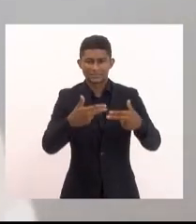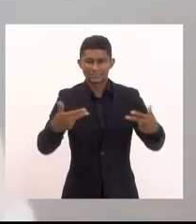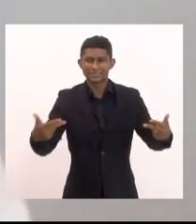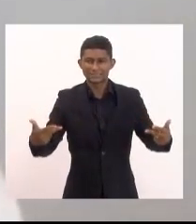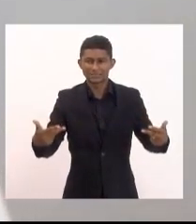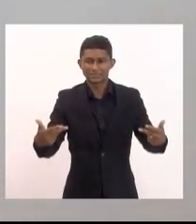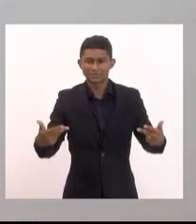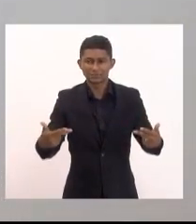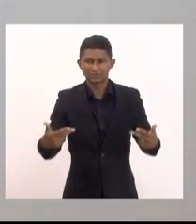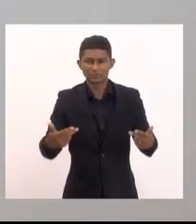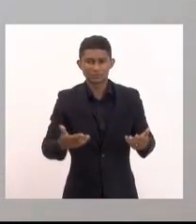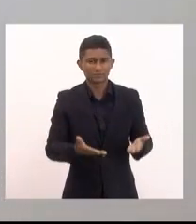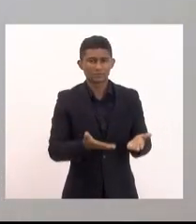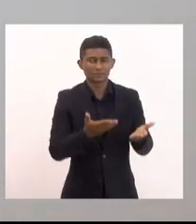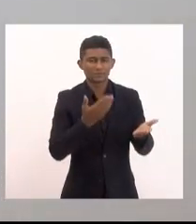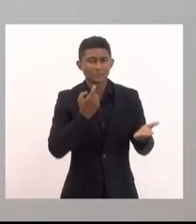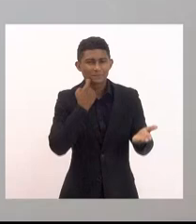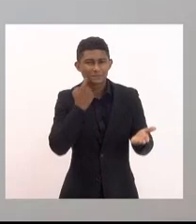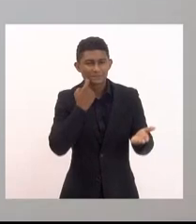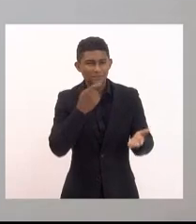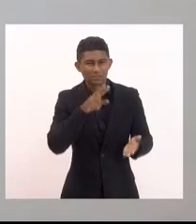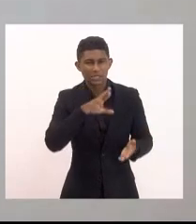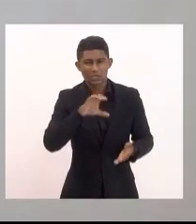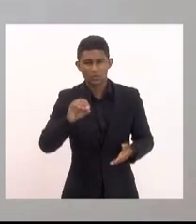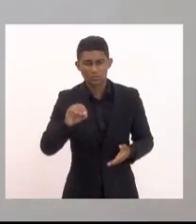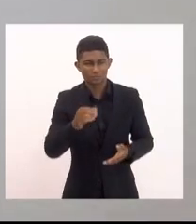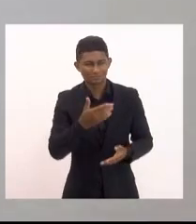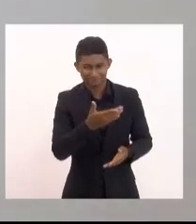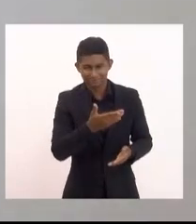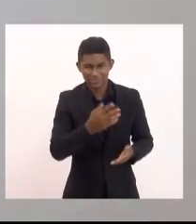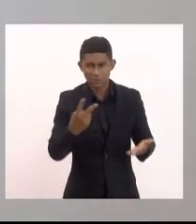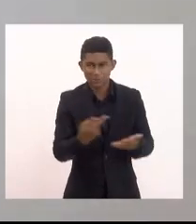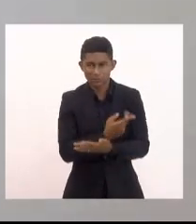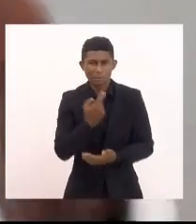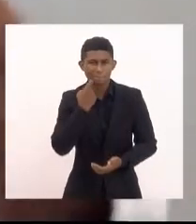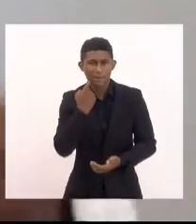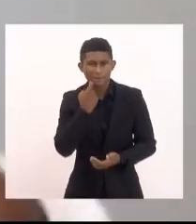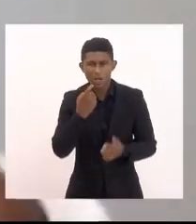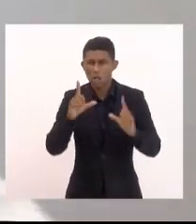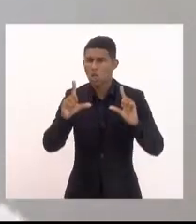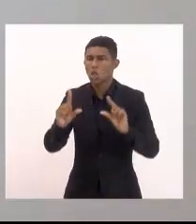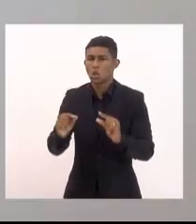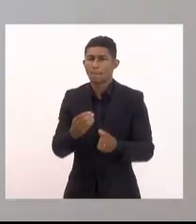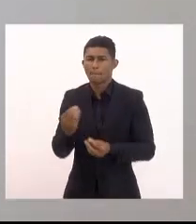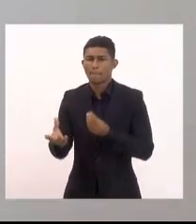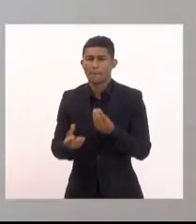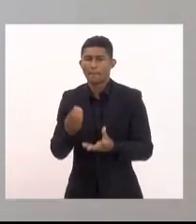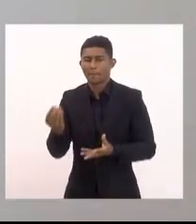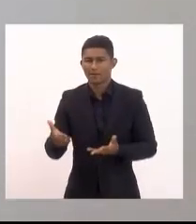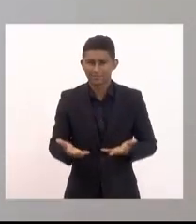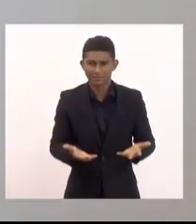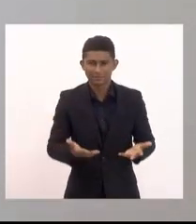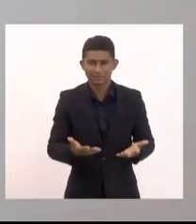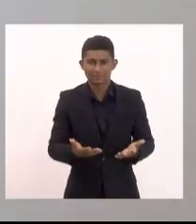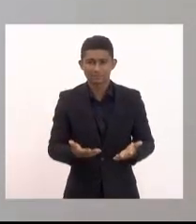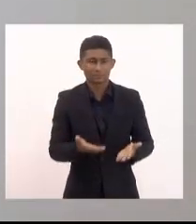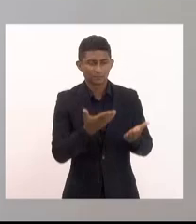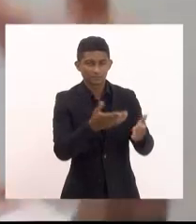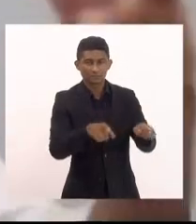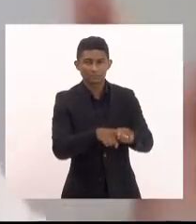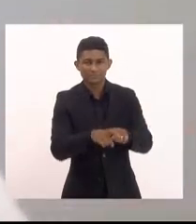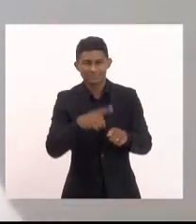dos Pecadores do Rio Vermelho. Então, isto daí, e também as Folias de